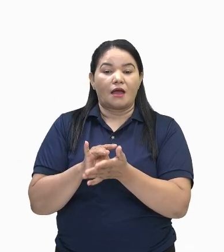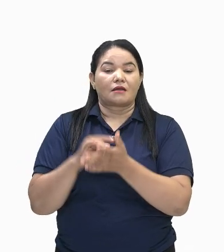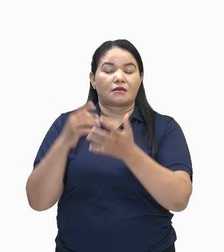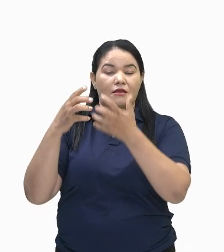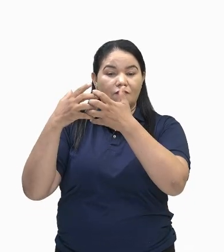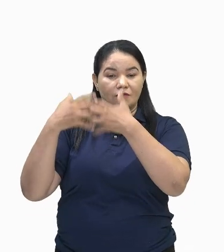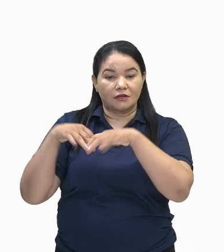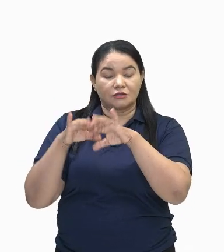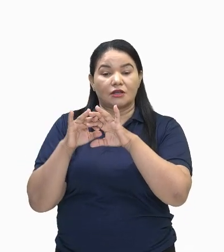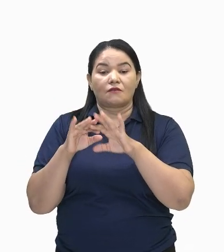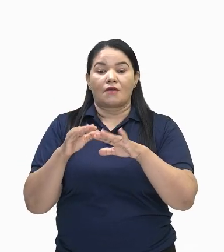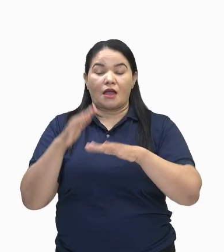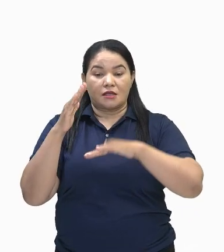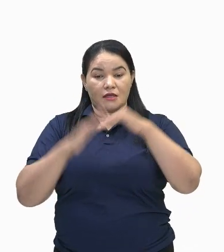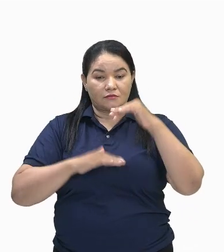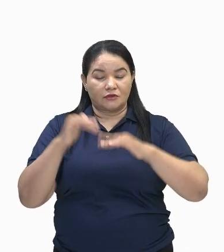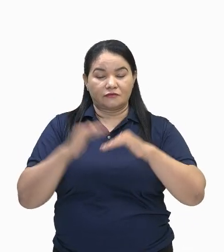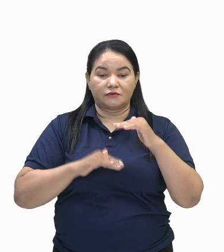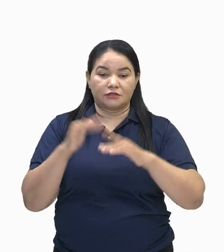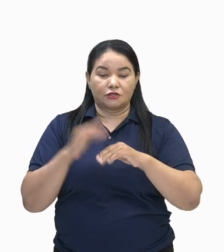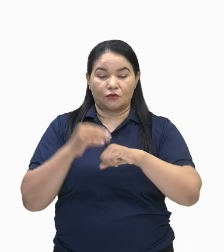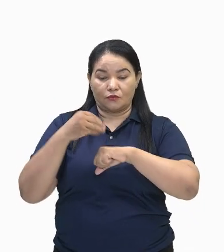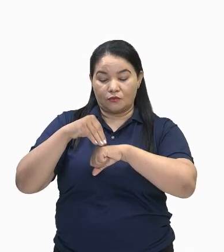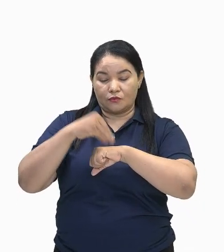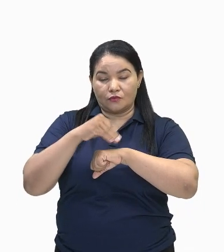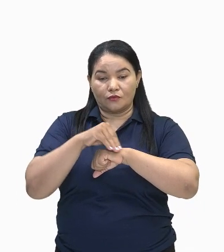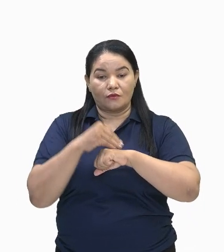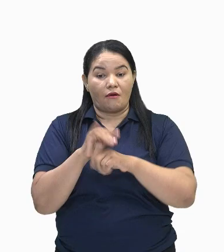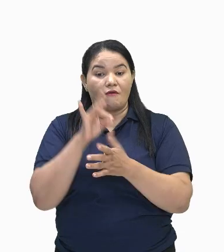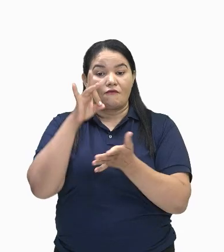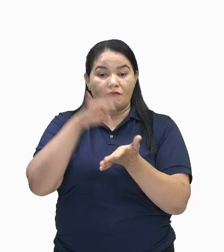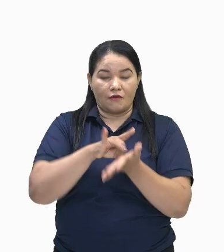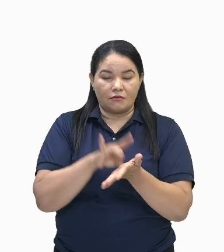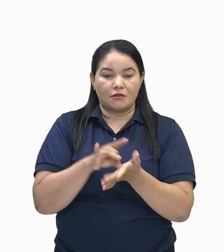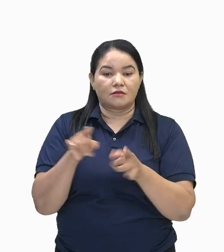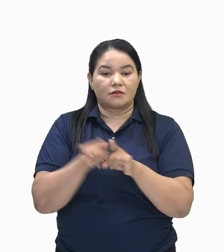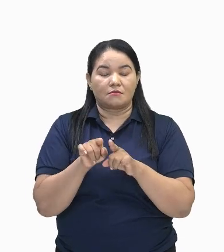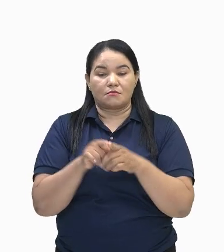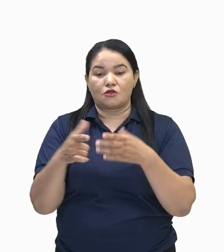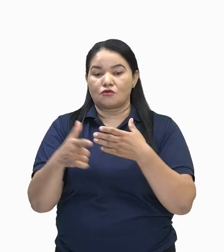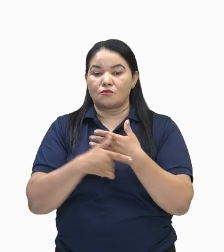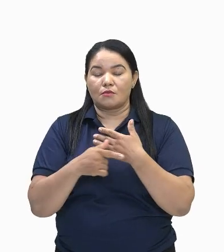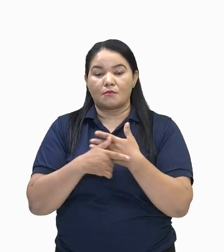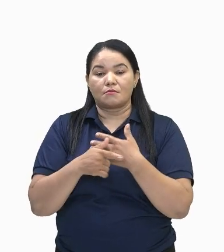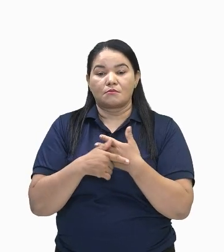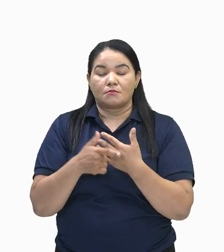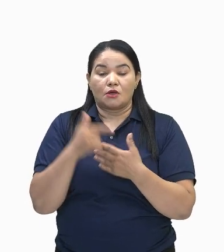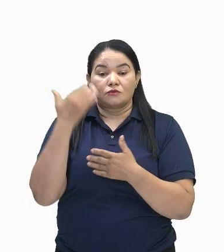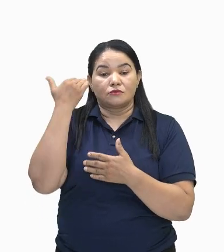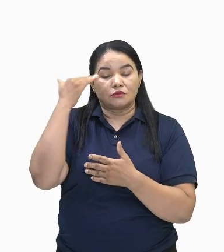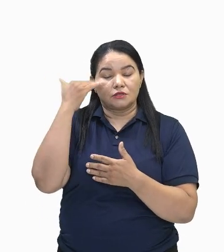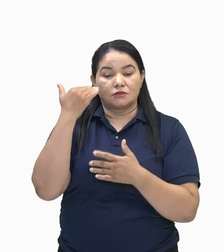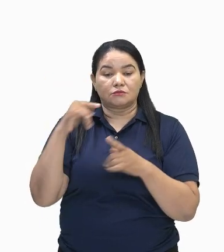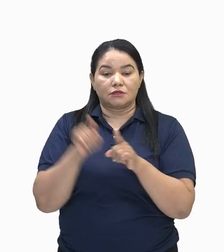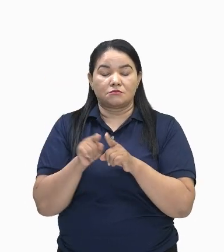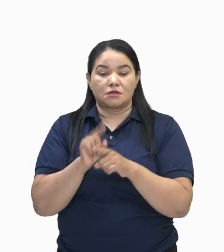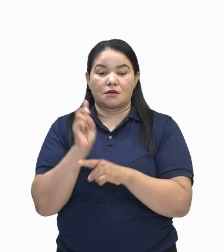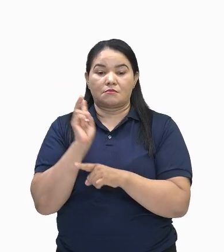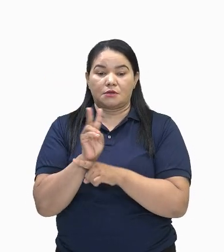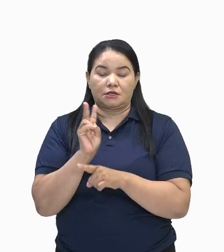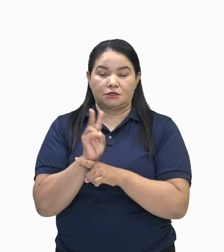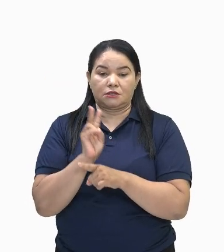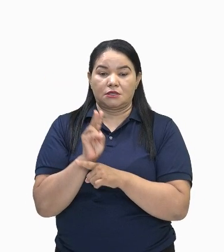a verdadeira natureza da arqueologia e seu papel na compreensão e preservação